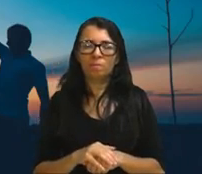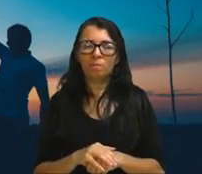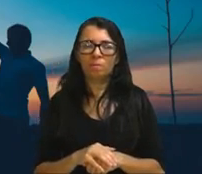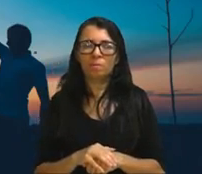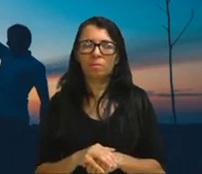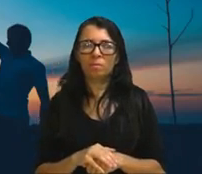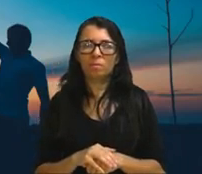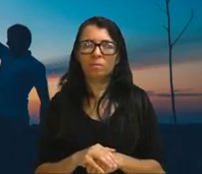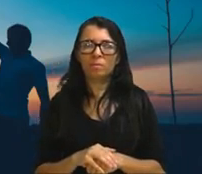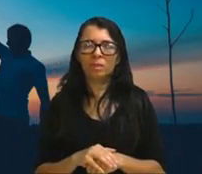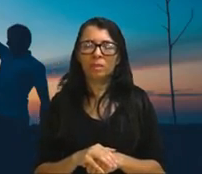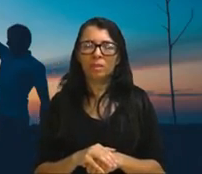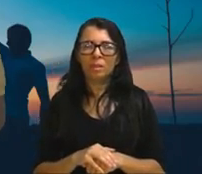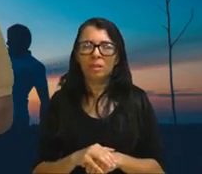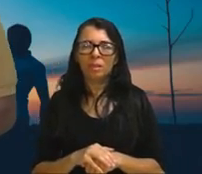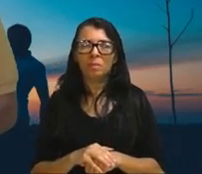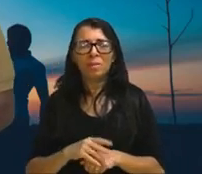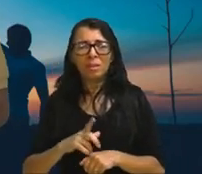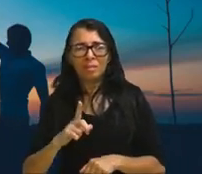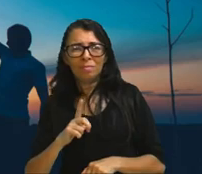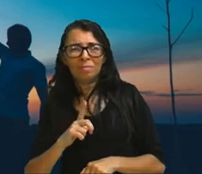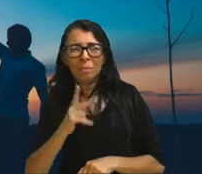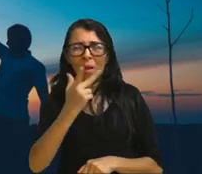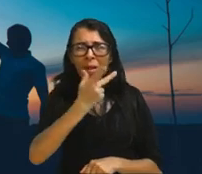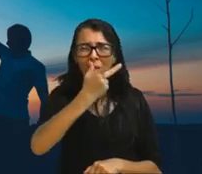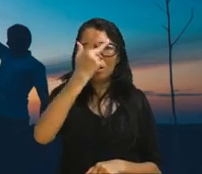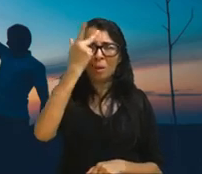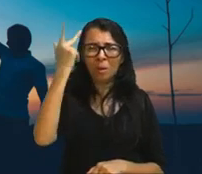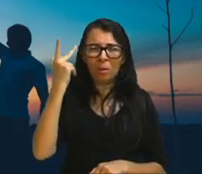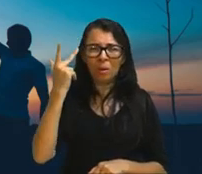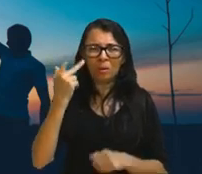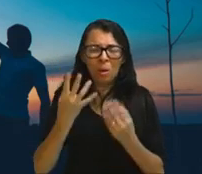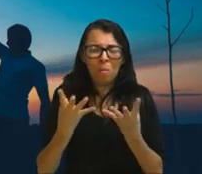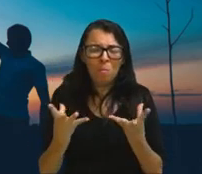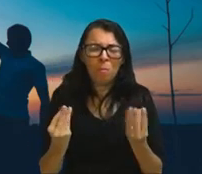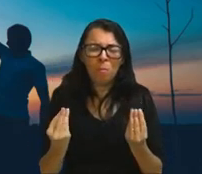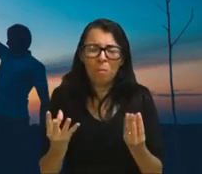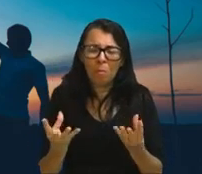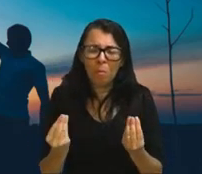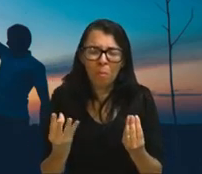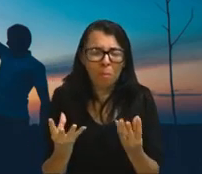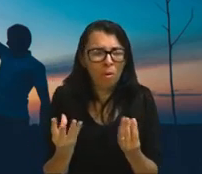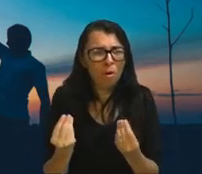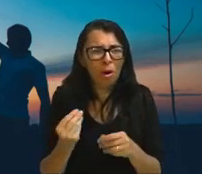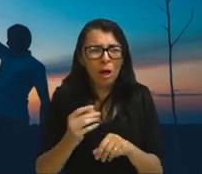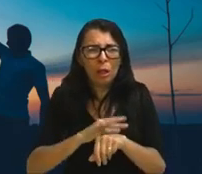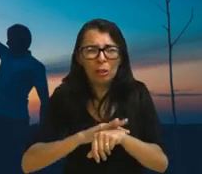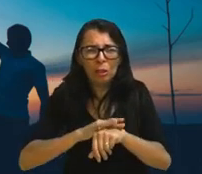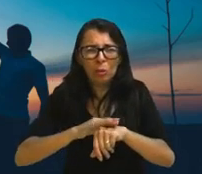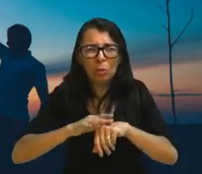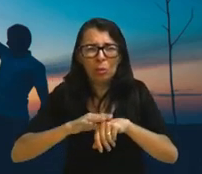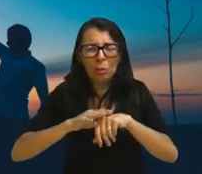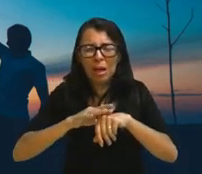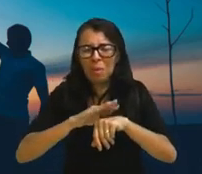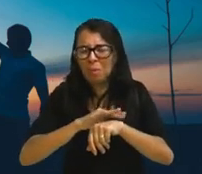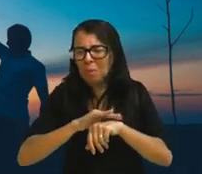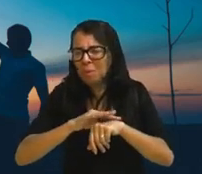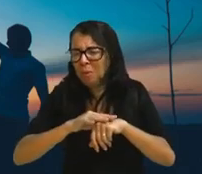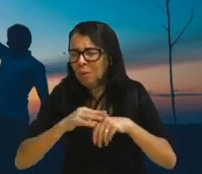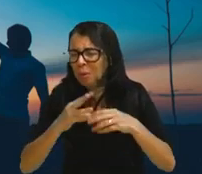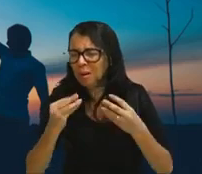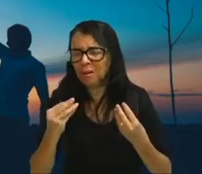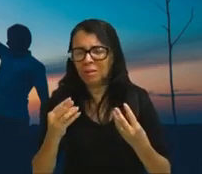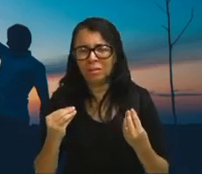pela misericórdia de Deus. Eu quero crer que nós temos que entender qual é a misericórdia de Deus para a vida